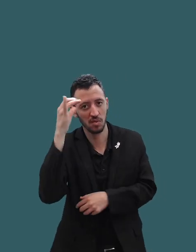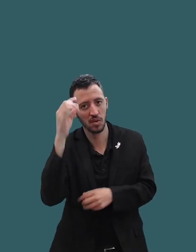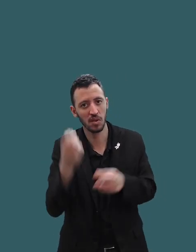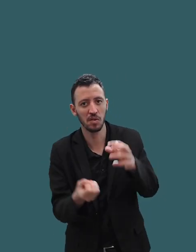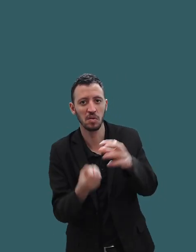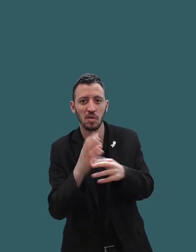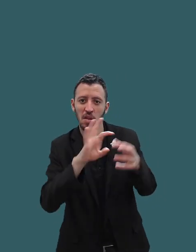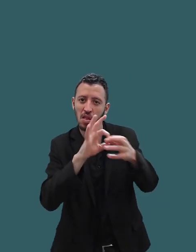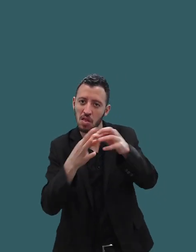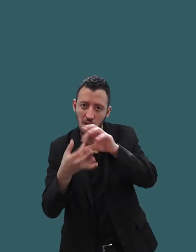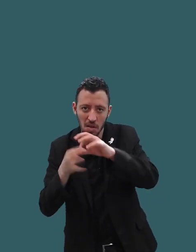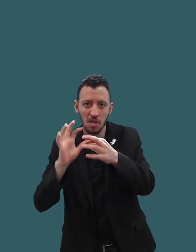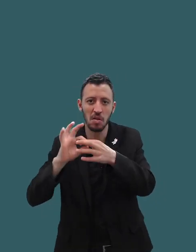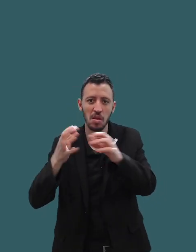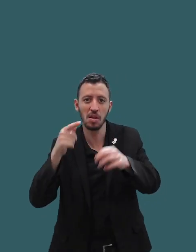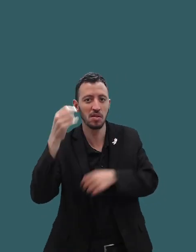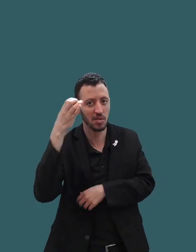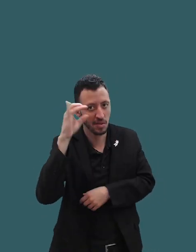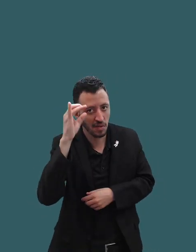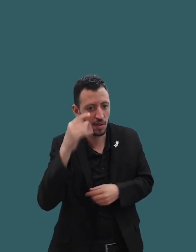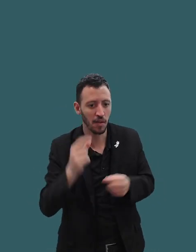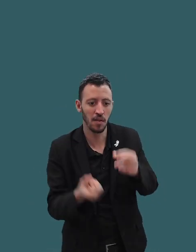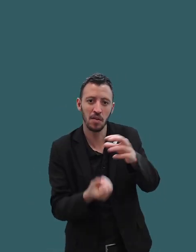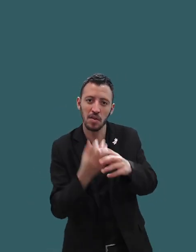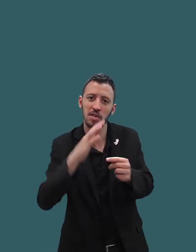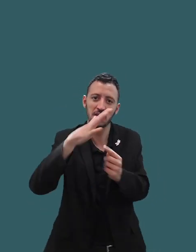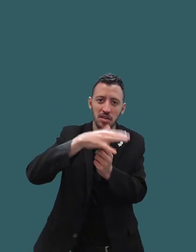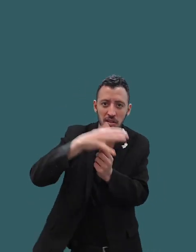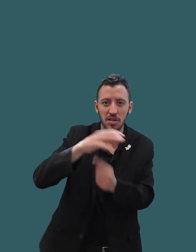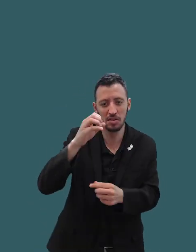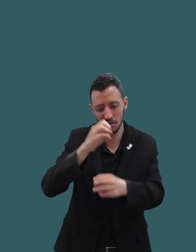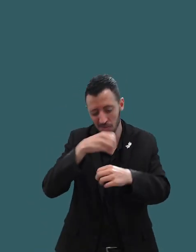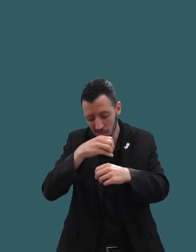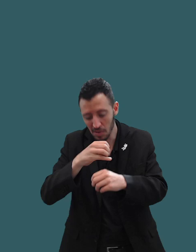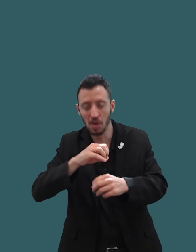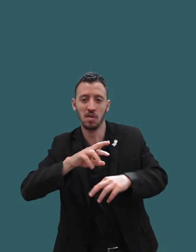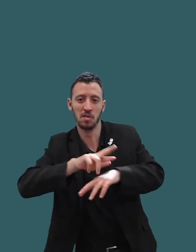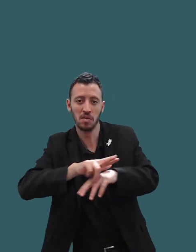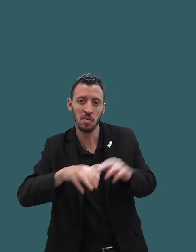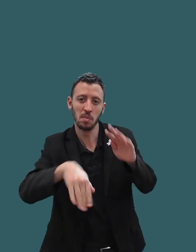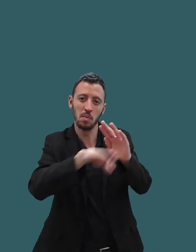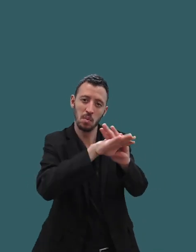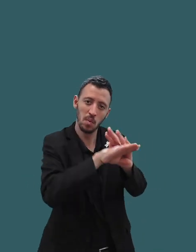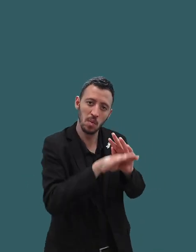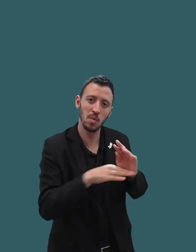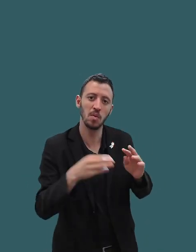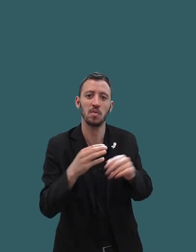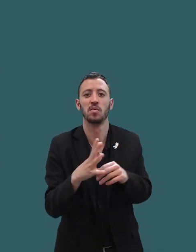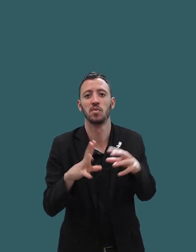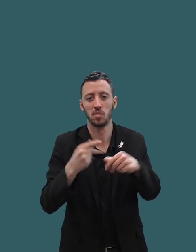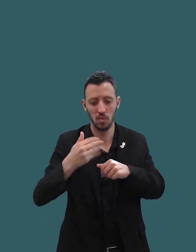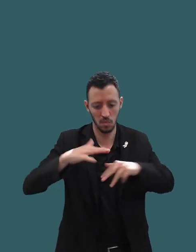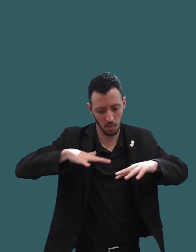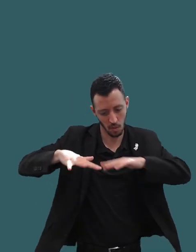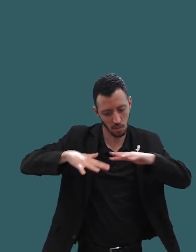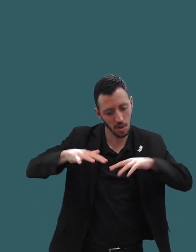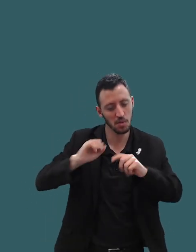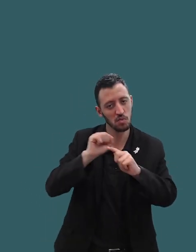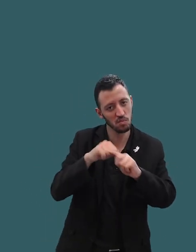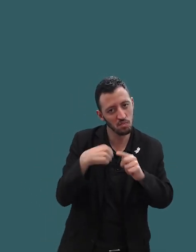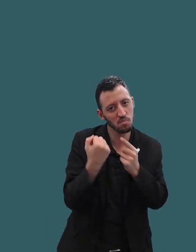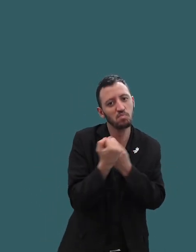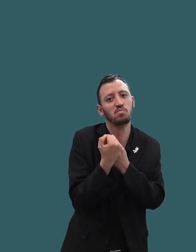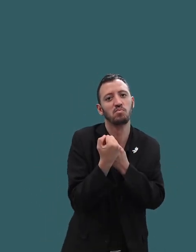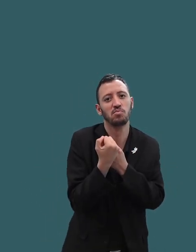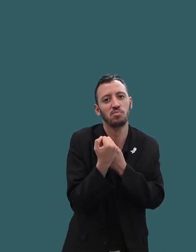Olimpíadas Científicas, que abarca as feiras científicas, que abarca os programas que se relacionam com o movimento social,